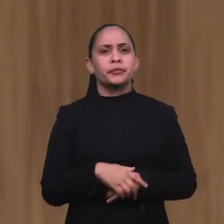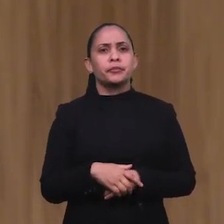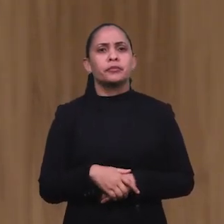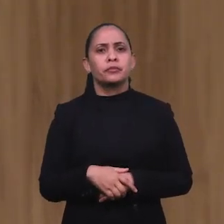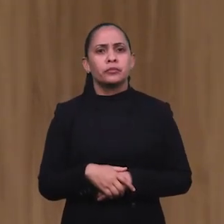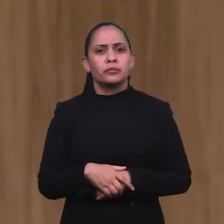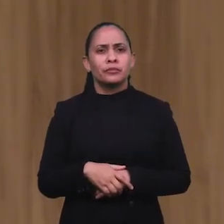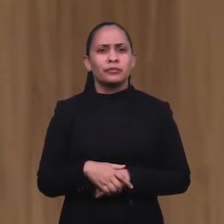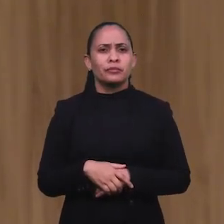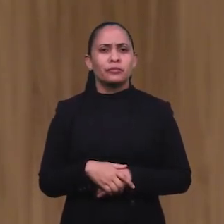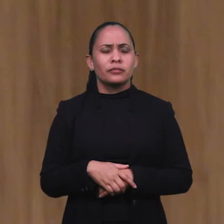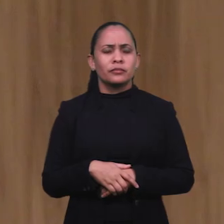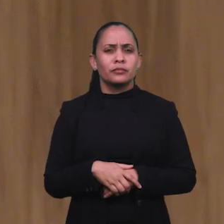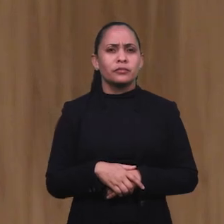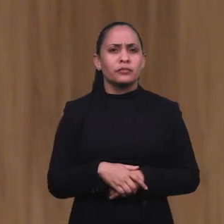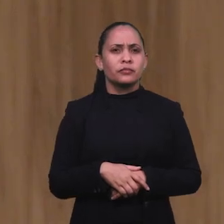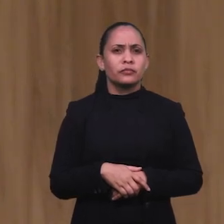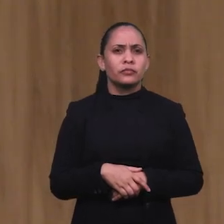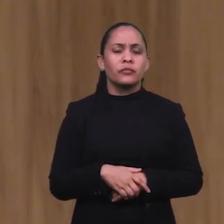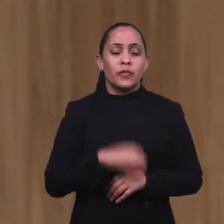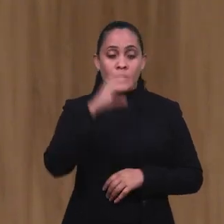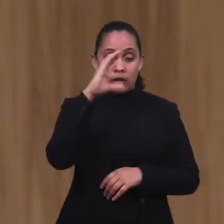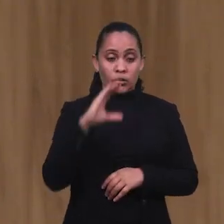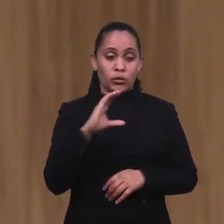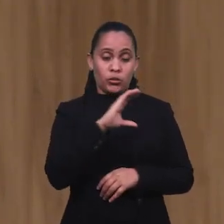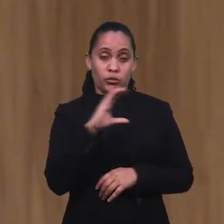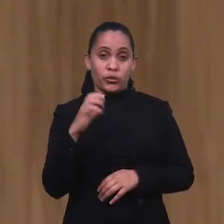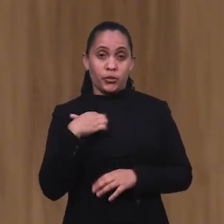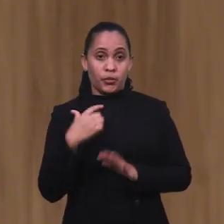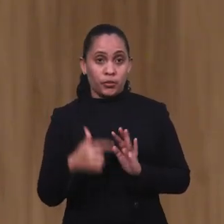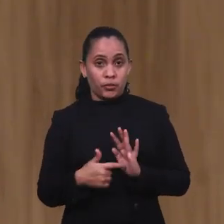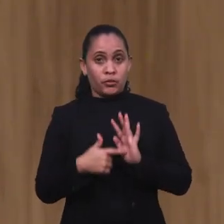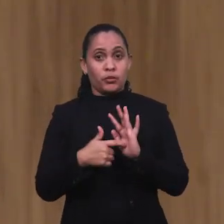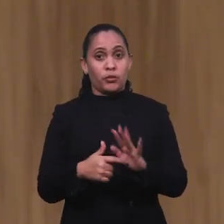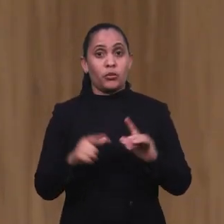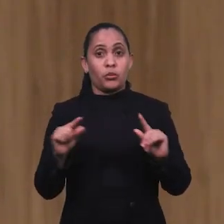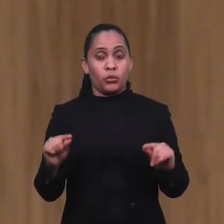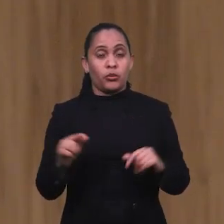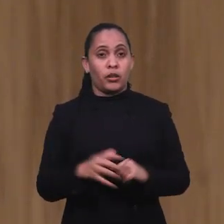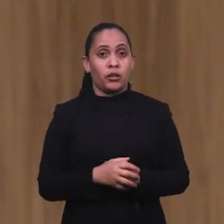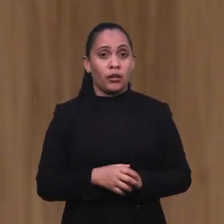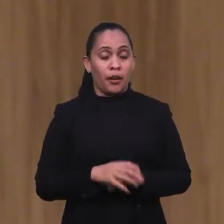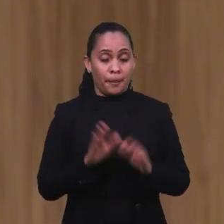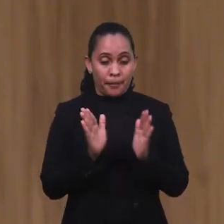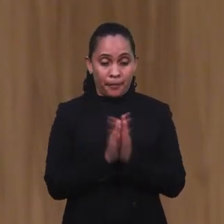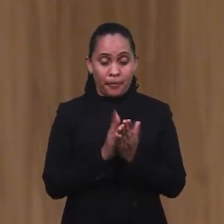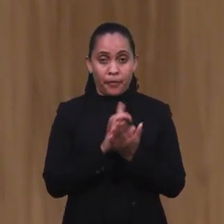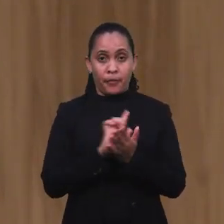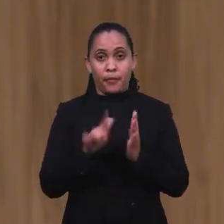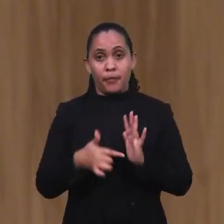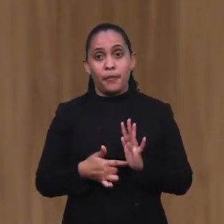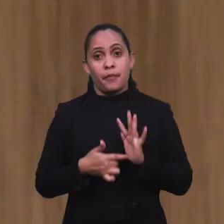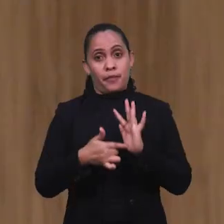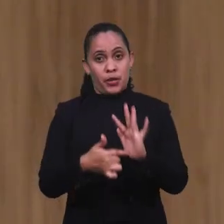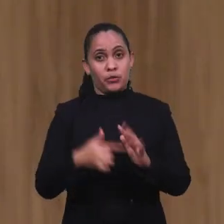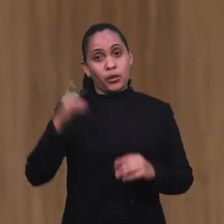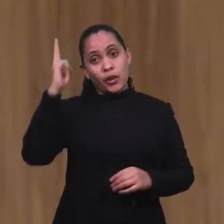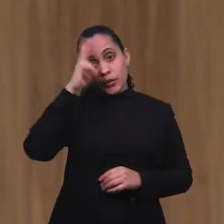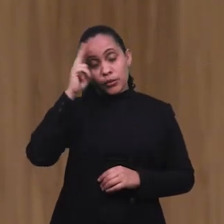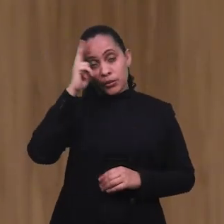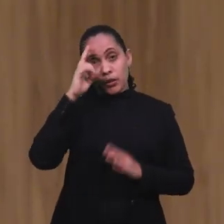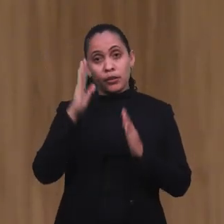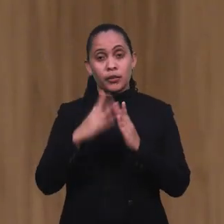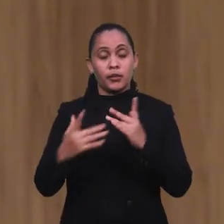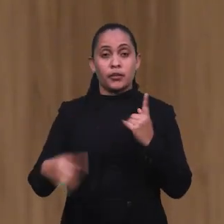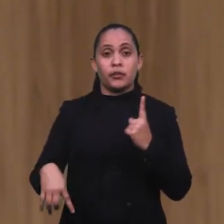da questão que o catolicismo romano diz o seguinte, ó, que a palavra de Deus, a história da